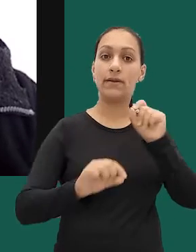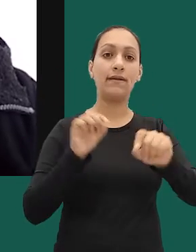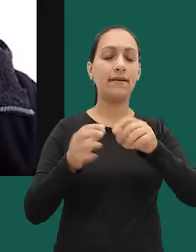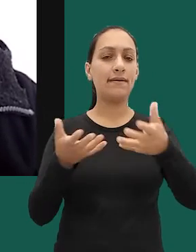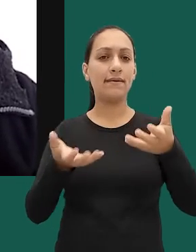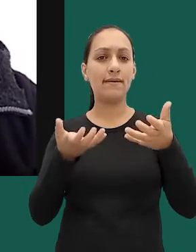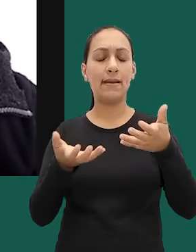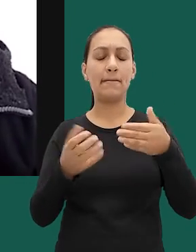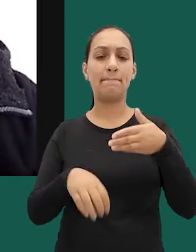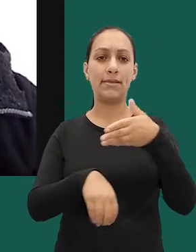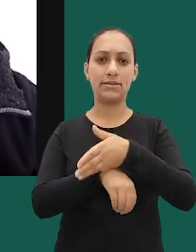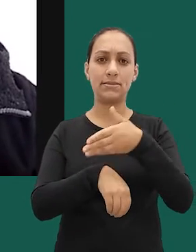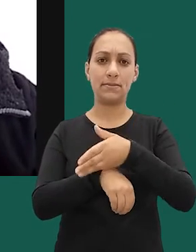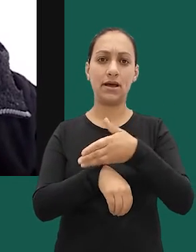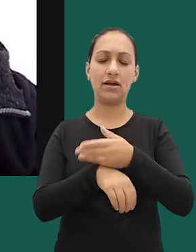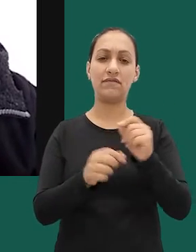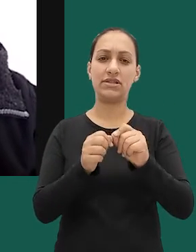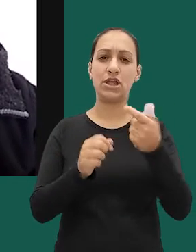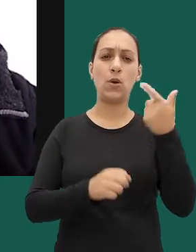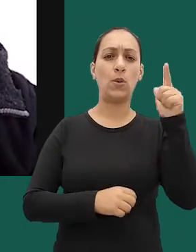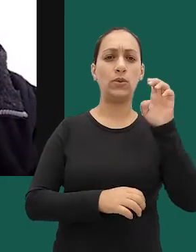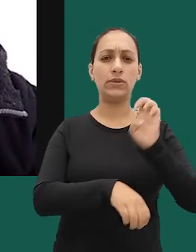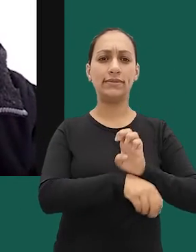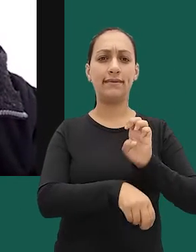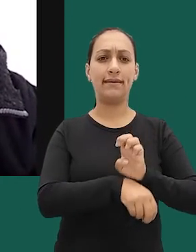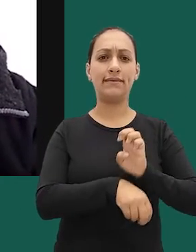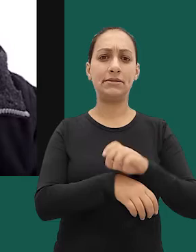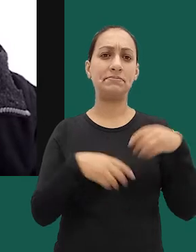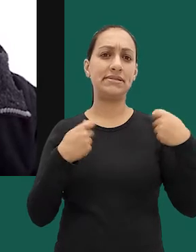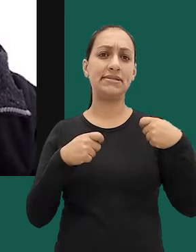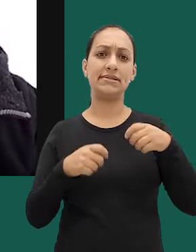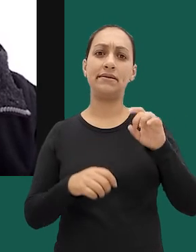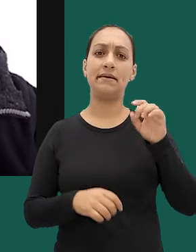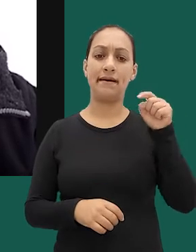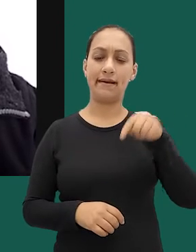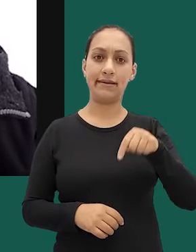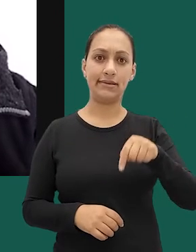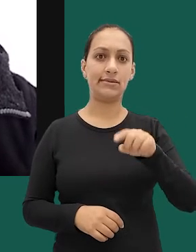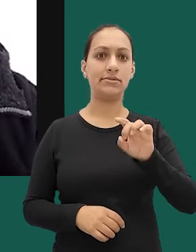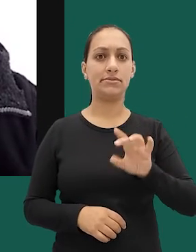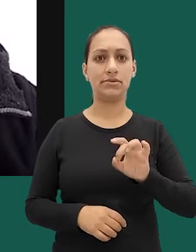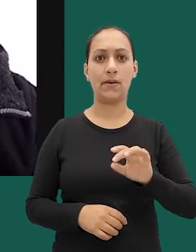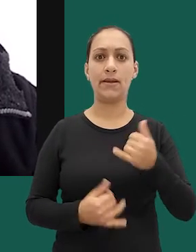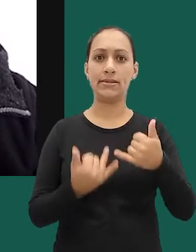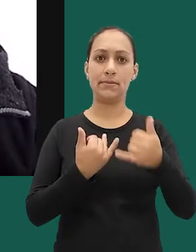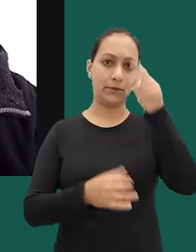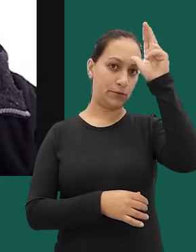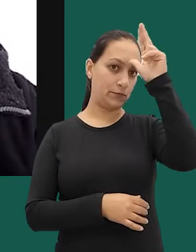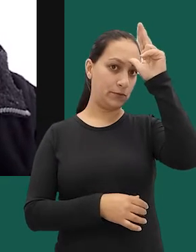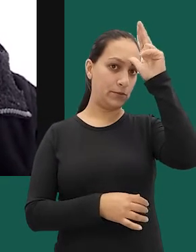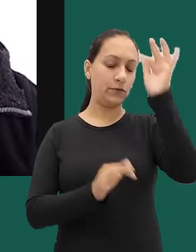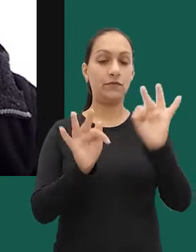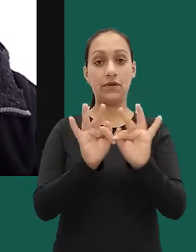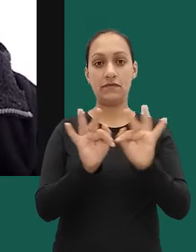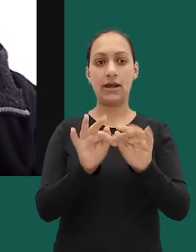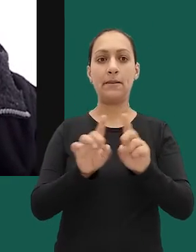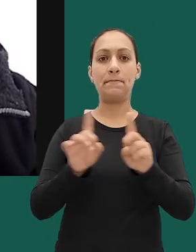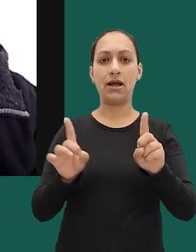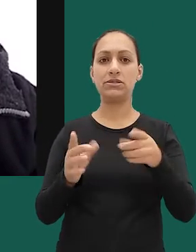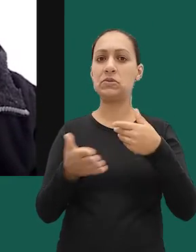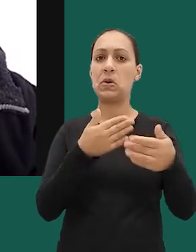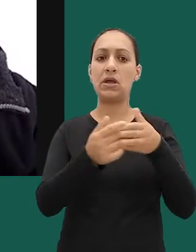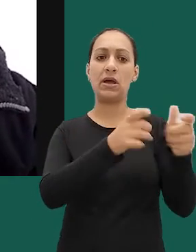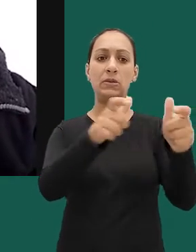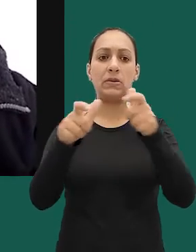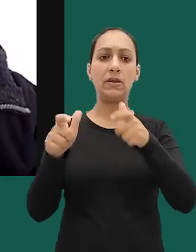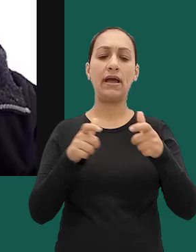quiser fazer de outro estado, não precisa ser necessariamente aqui de Novo Hamburgo, né, aqui da Fevale, pode ser da onde que você